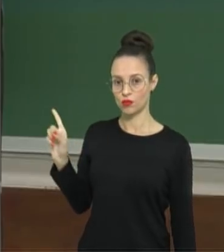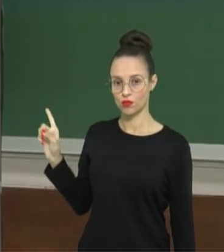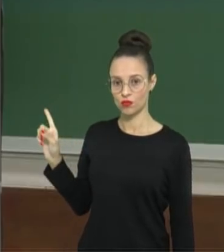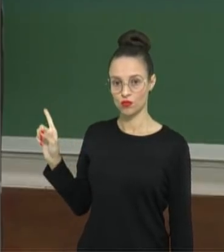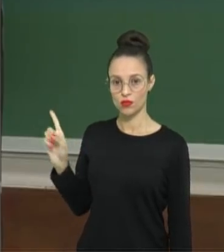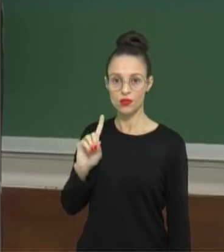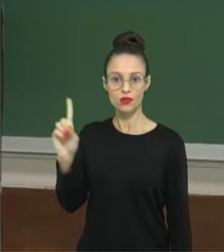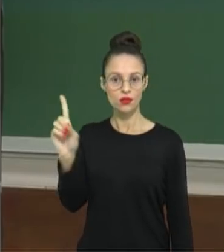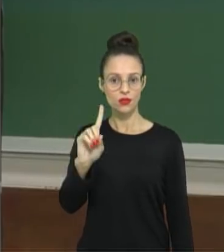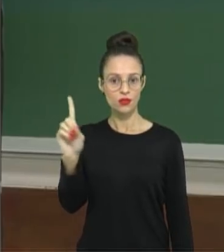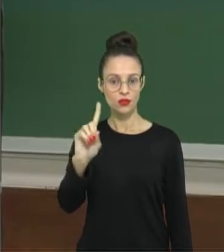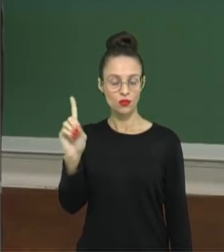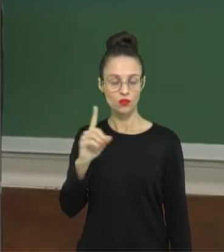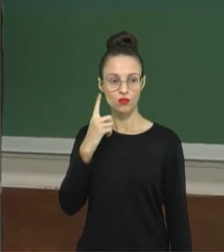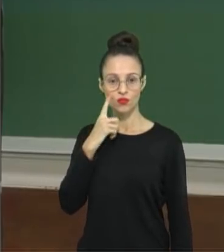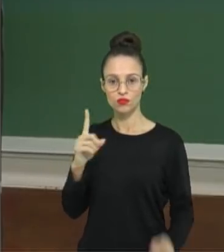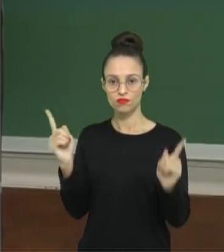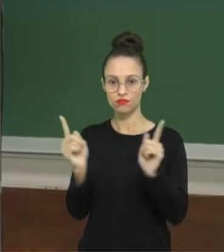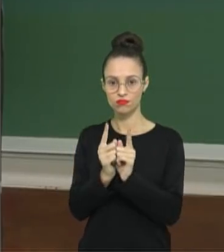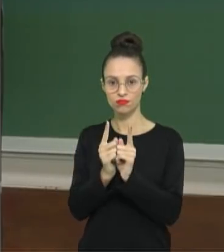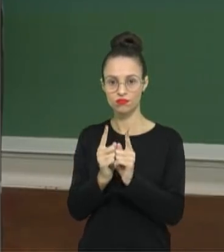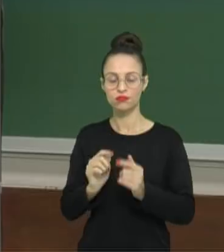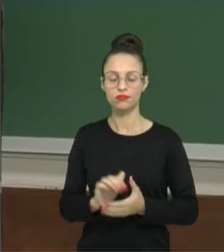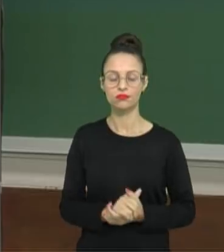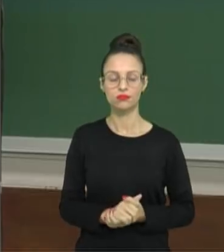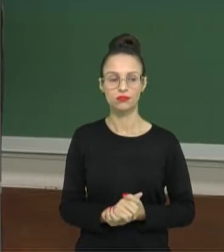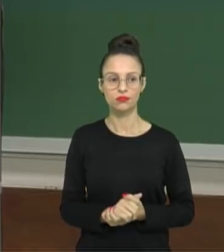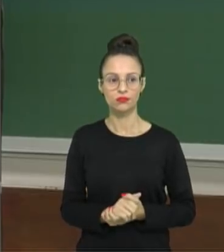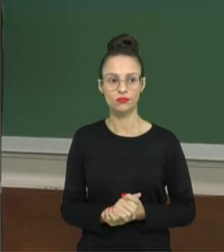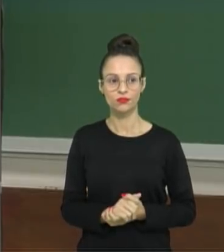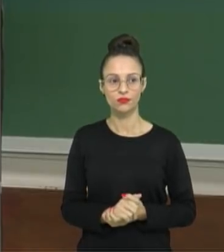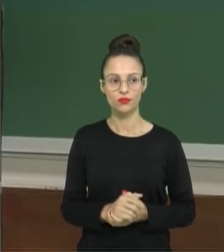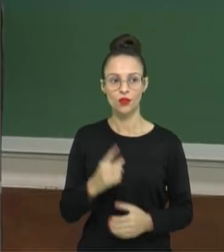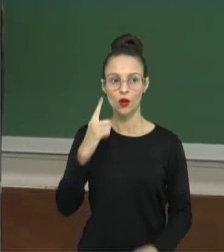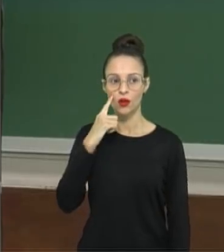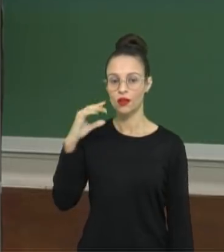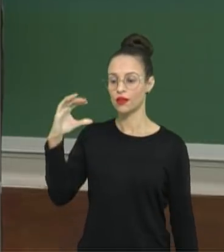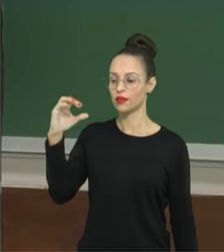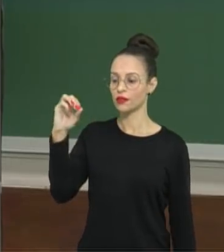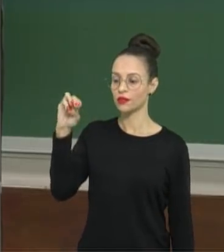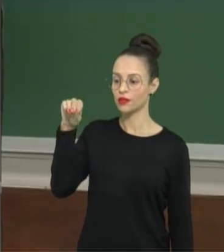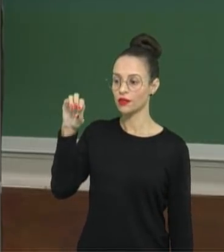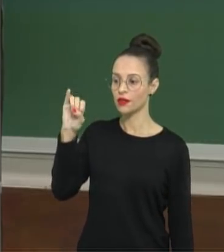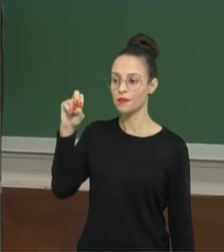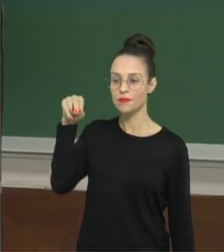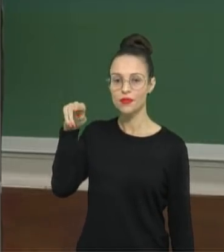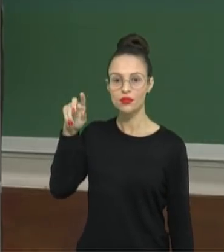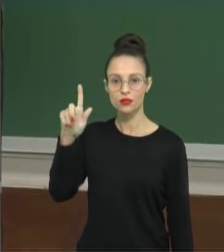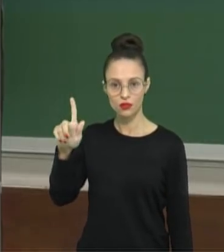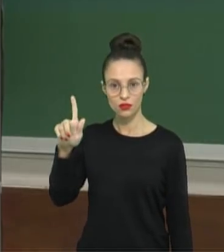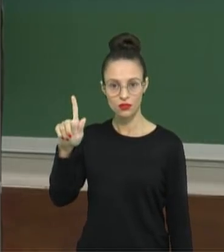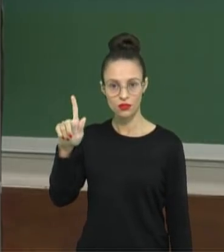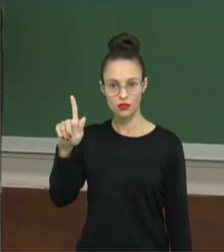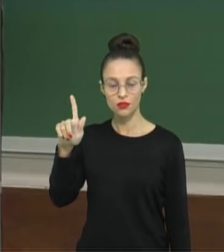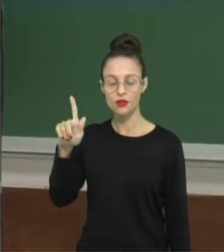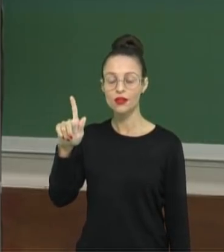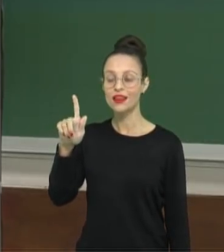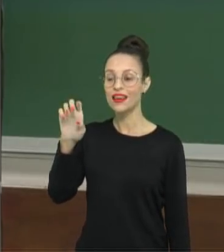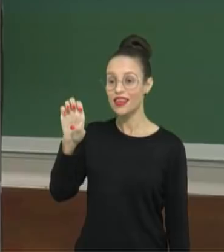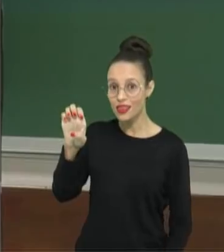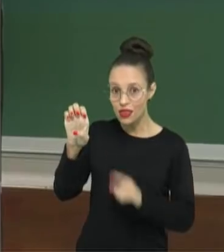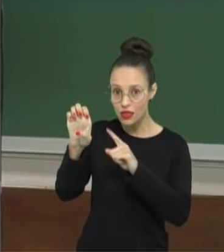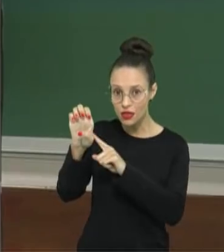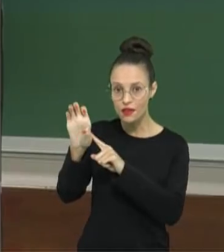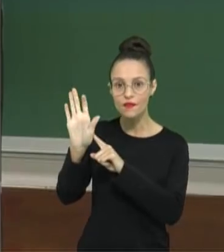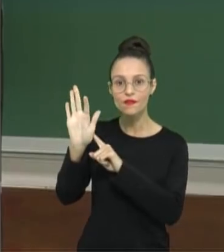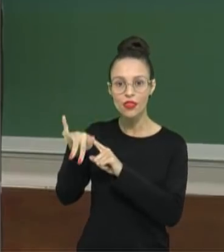o não contraído. Coming. Olha o ing. Esse verbo terminava em e, de